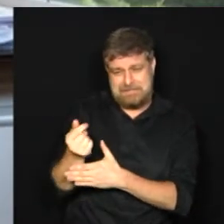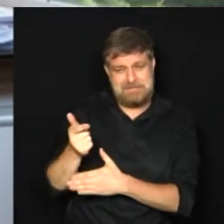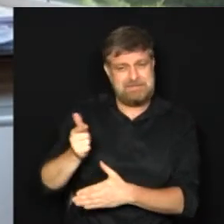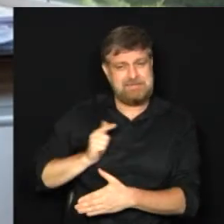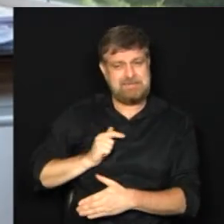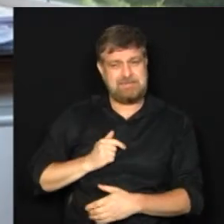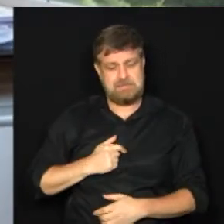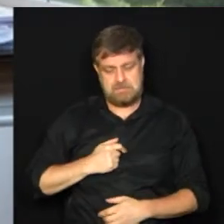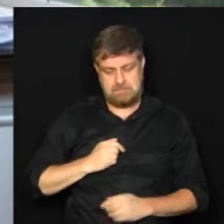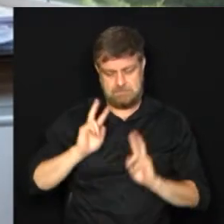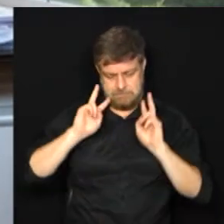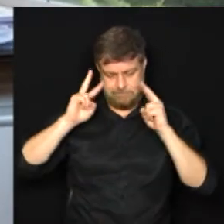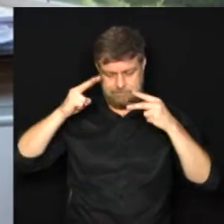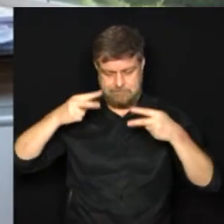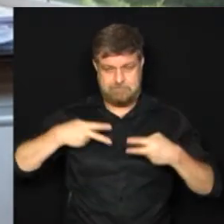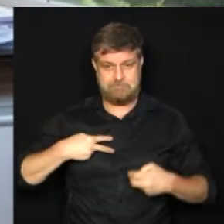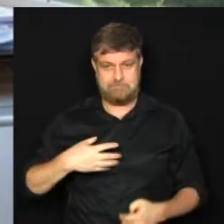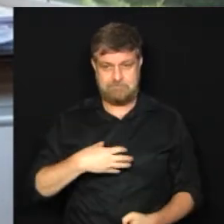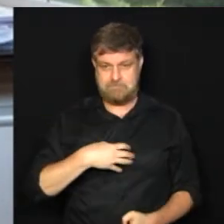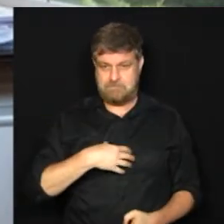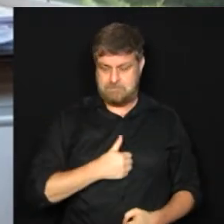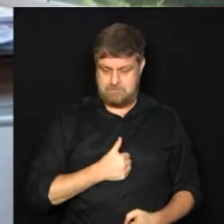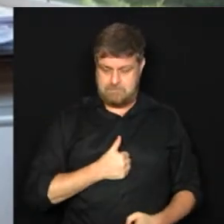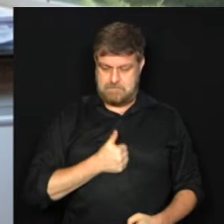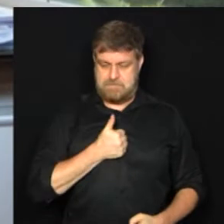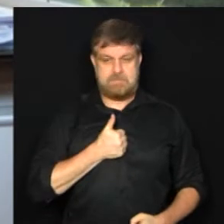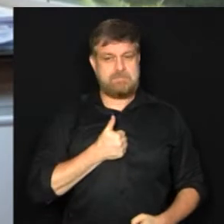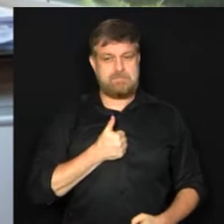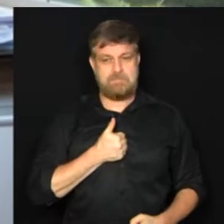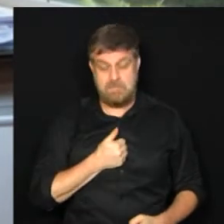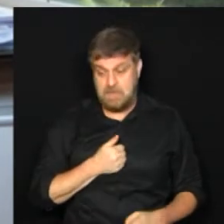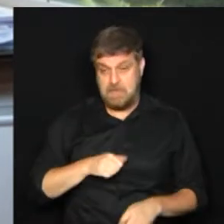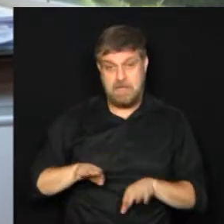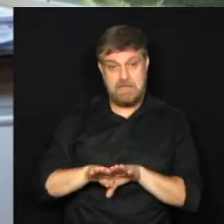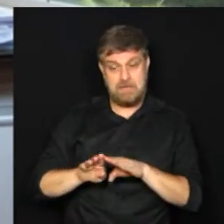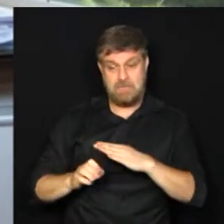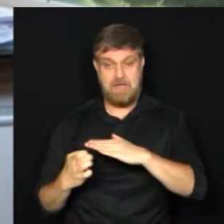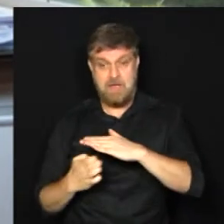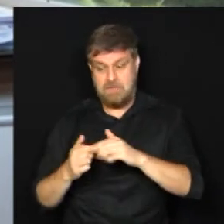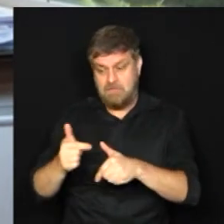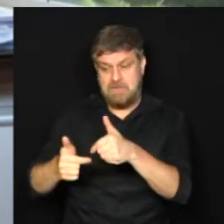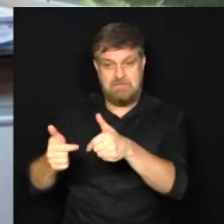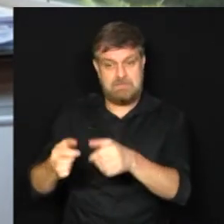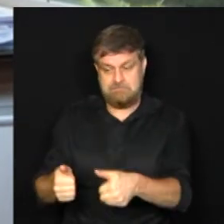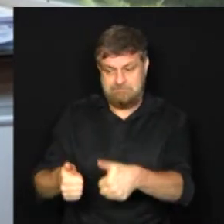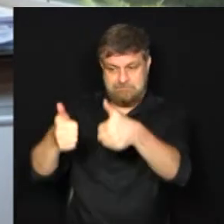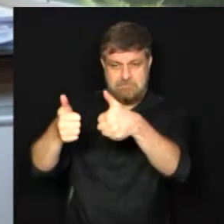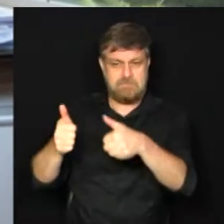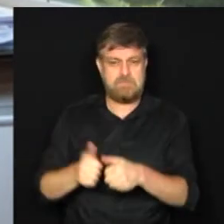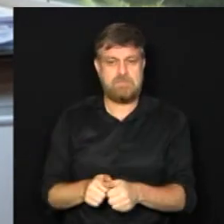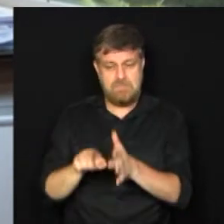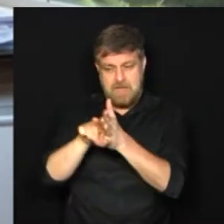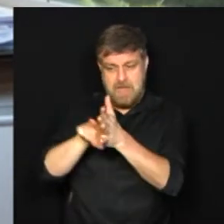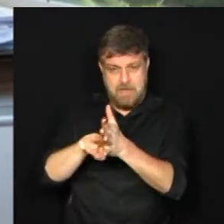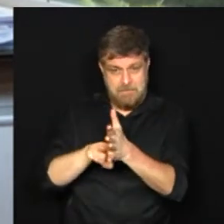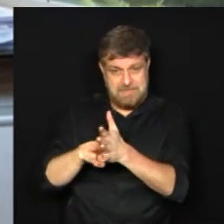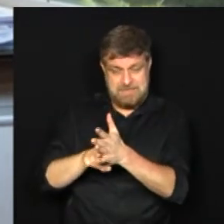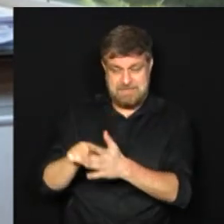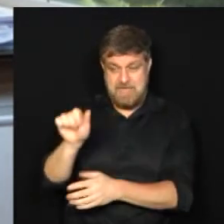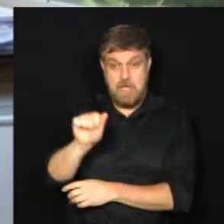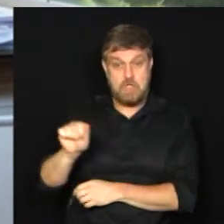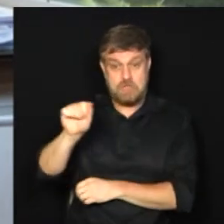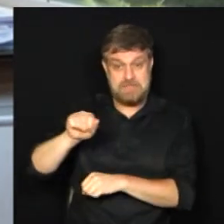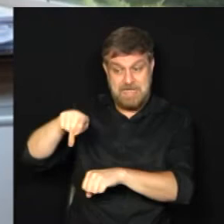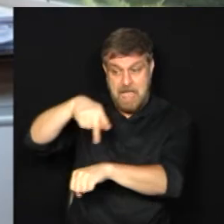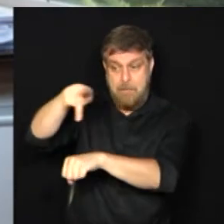investir na sua aparência e aumentar a autoconfiança nos negócios e os dados da sociedade internacional mostram